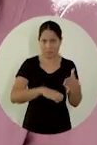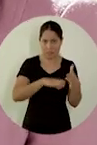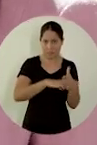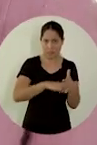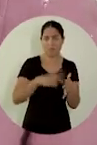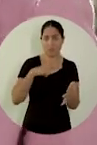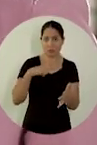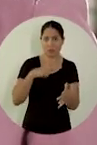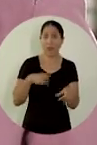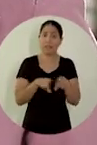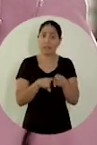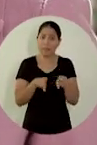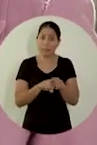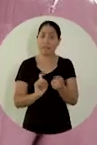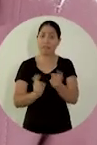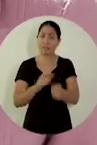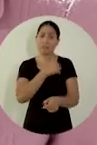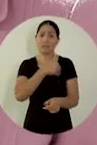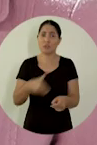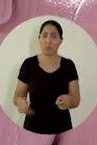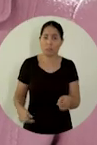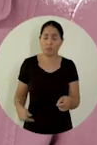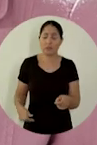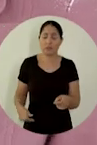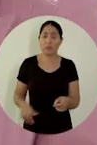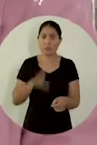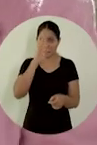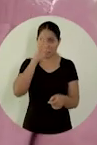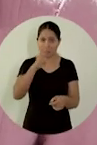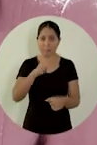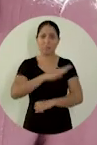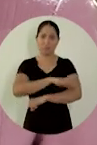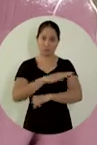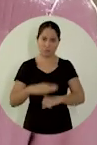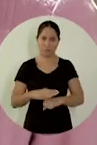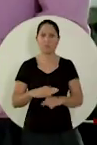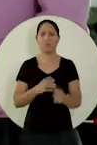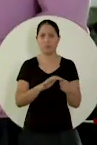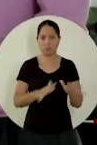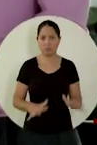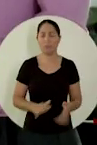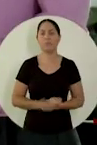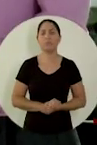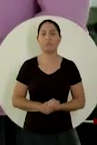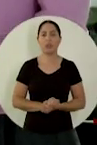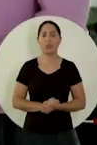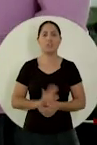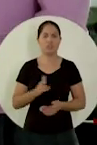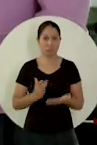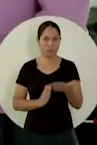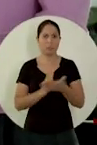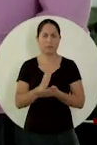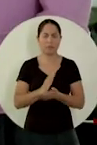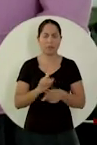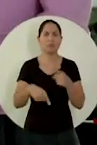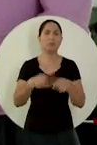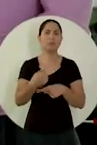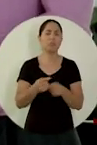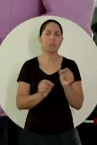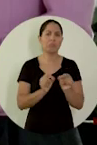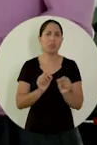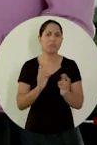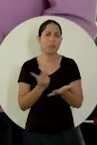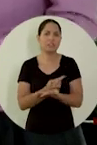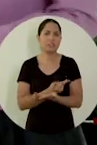dos particulares quanto da própria administração pública, especificamente no desastre de Brumadinho. E foi aprovado no Conselho. Quais são os